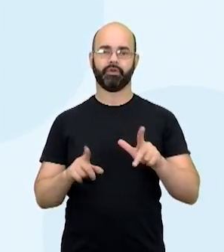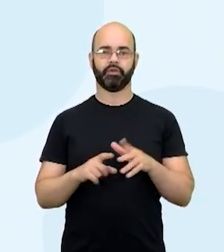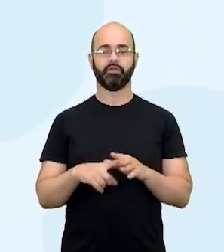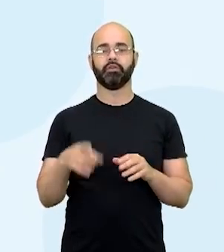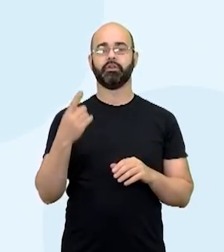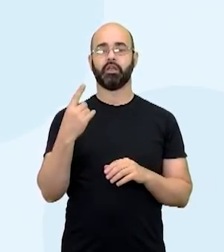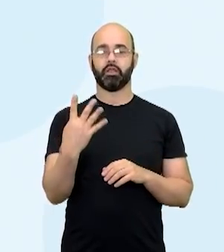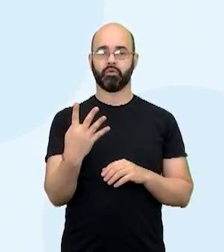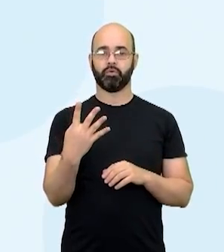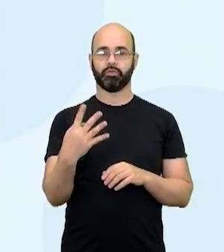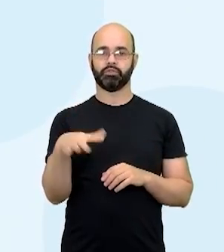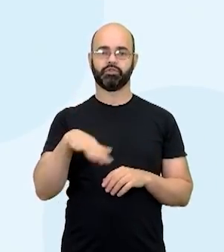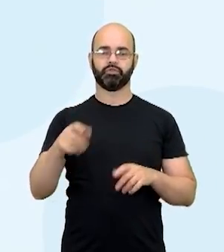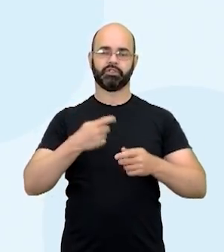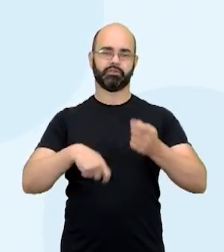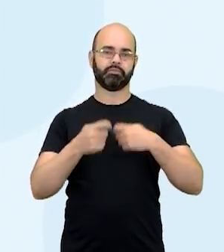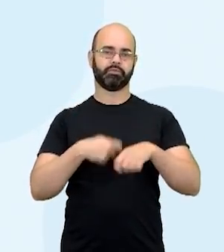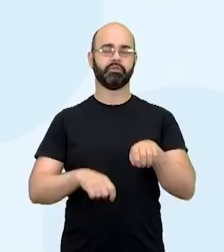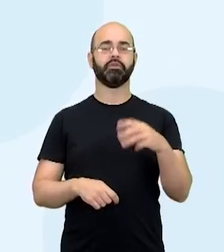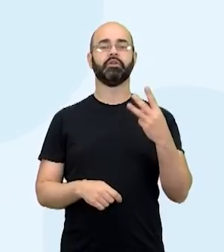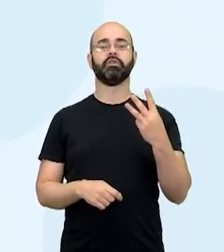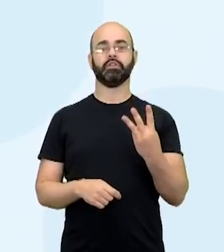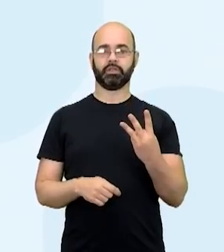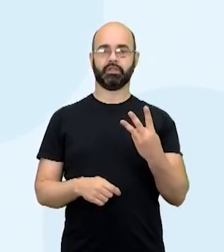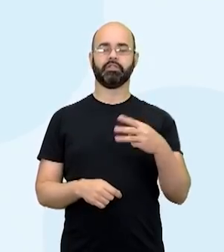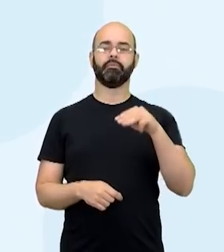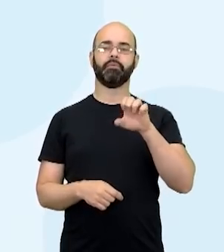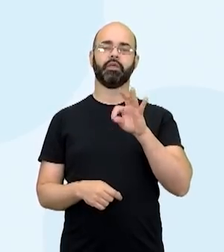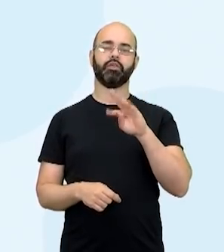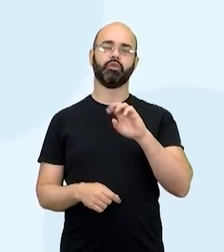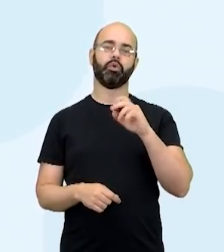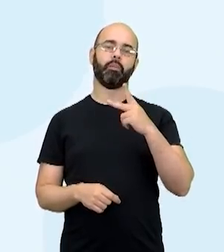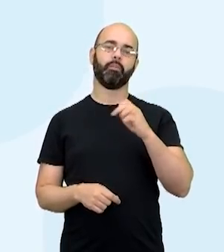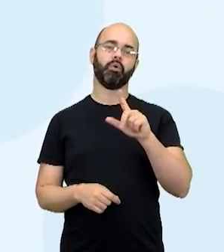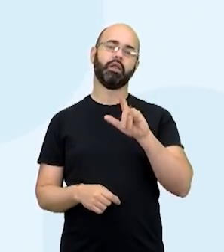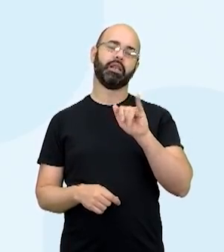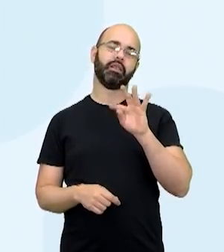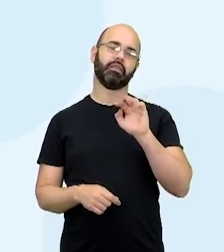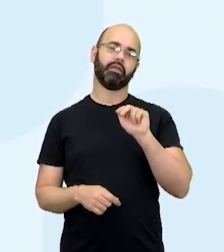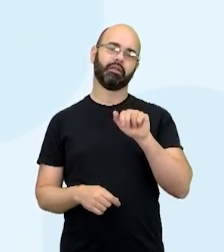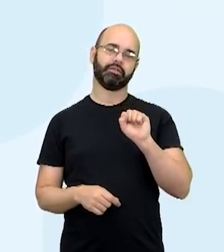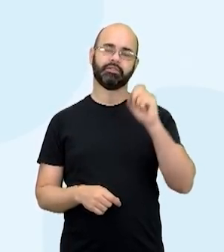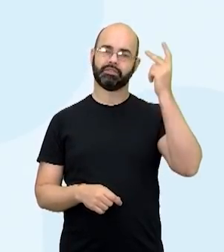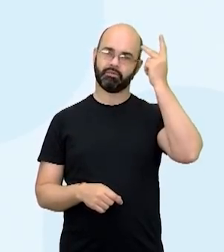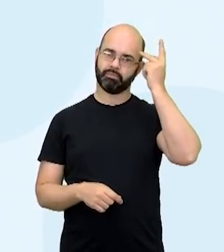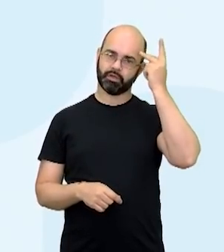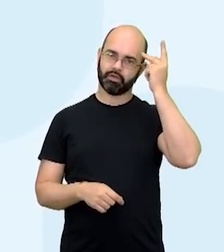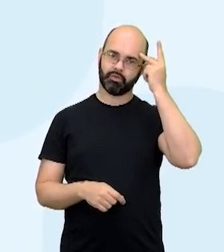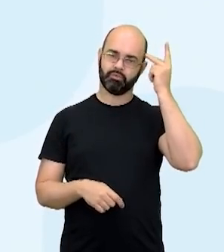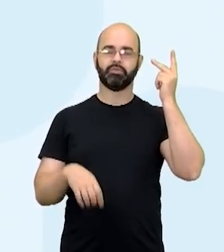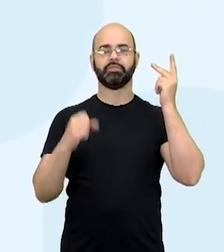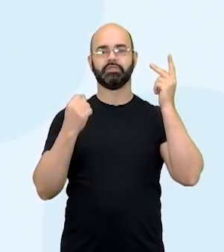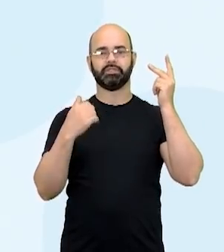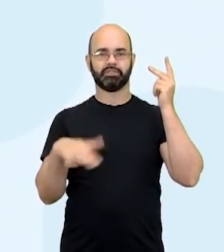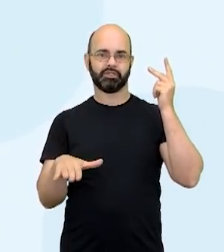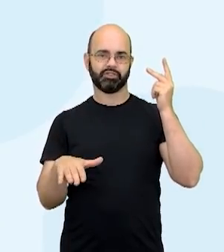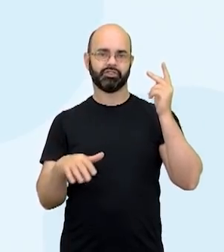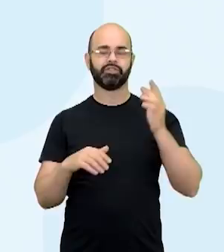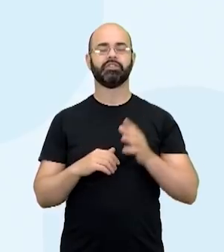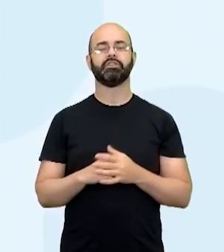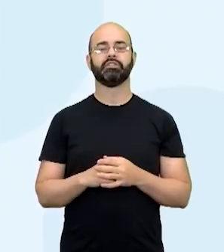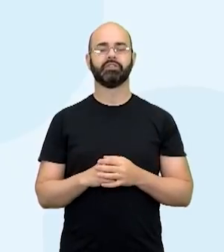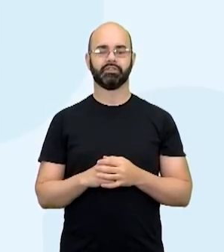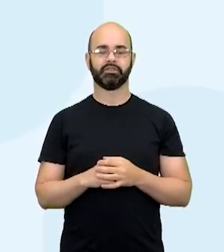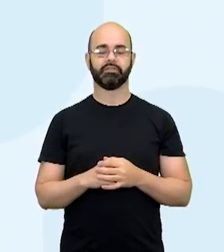regiões administrativas, 3 regiões metropolitanas, São Paulo, Baixada Santista, né, e que forma aí a